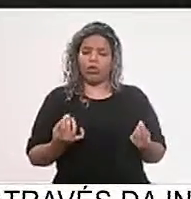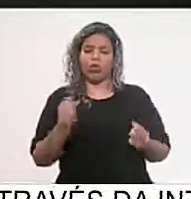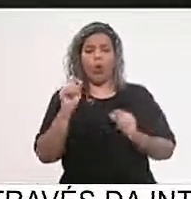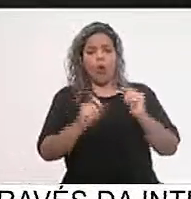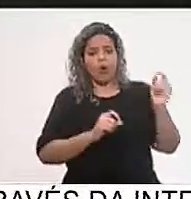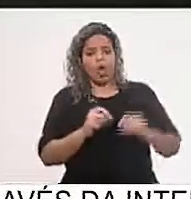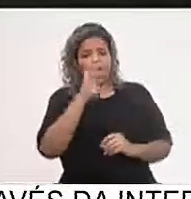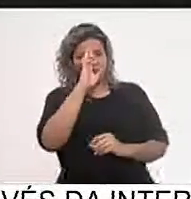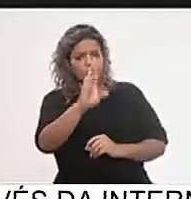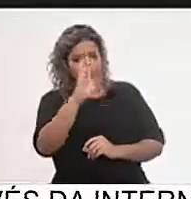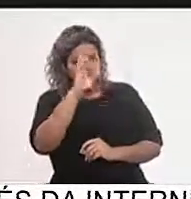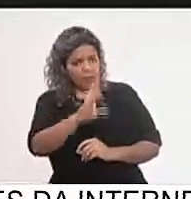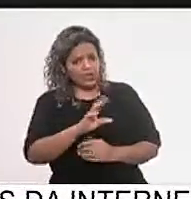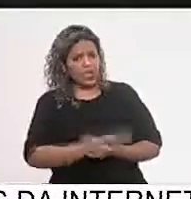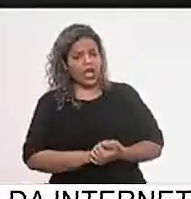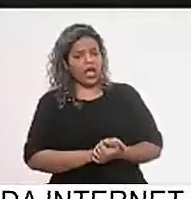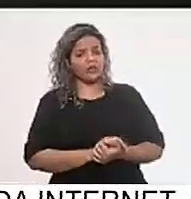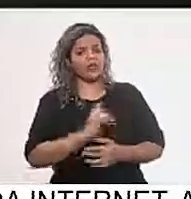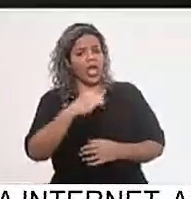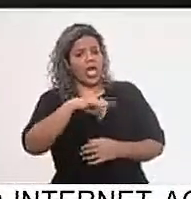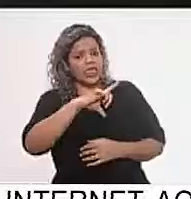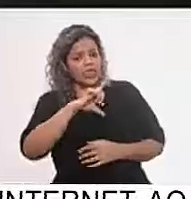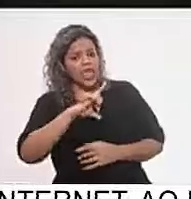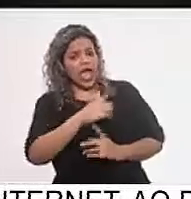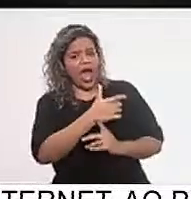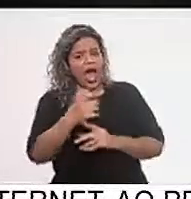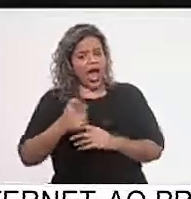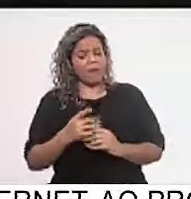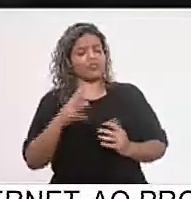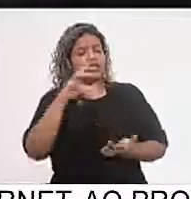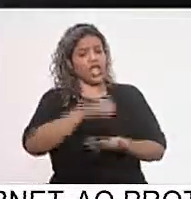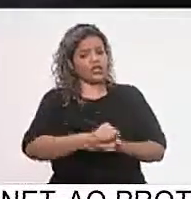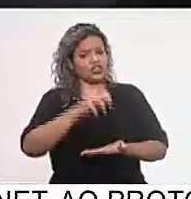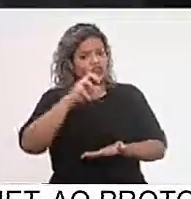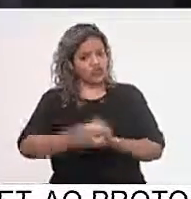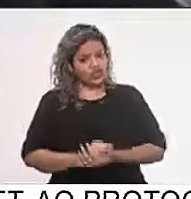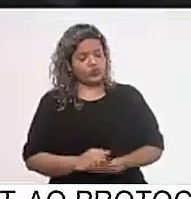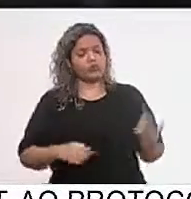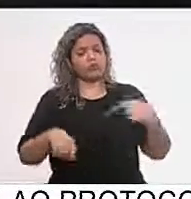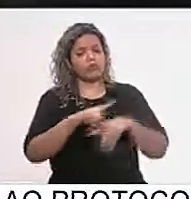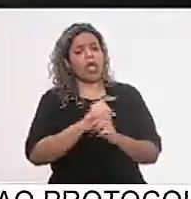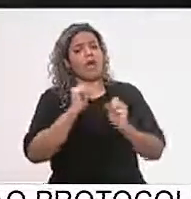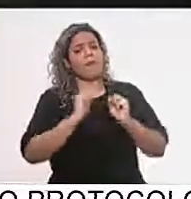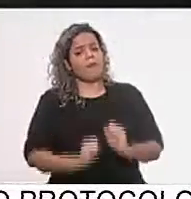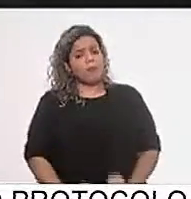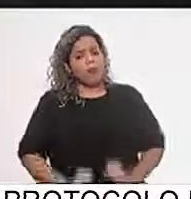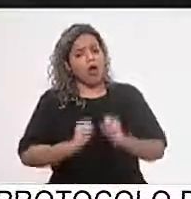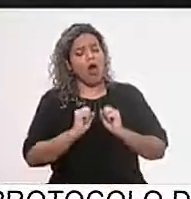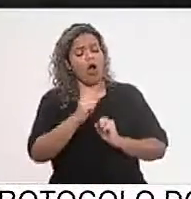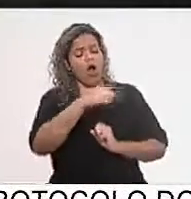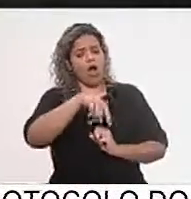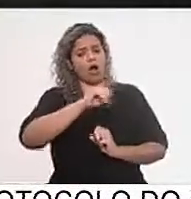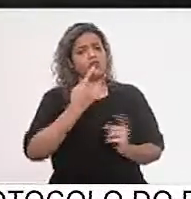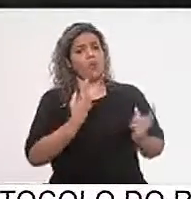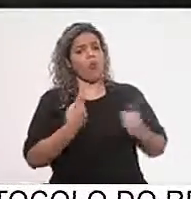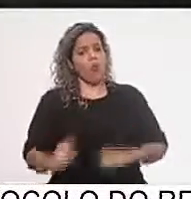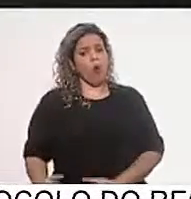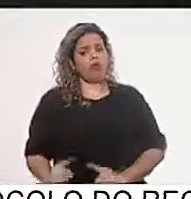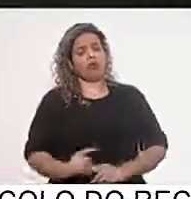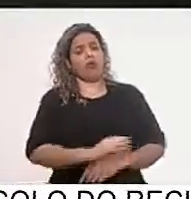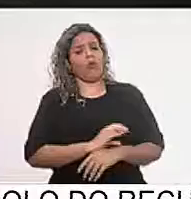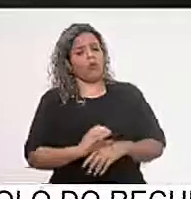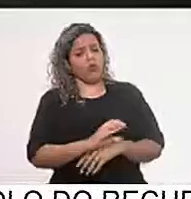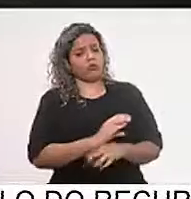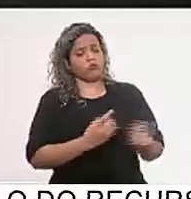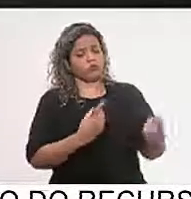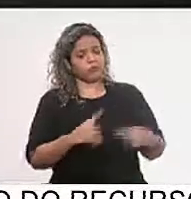a responsabilidade de termos armas registradas para que possamos, dessa forma, combater o comércio ilegal.